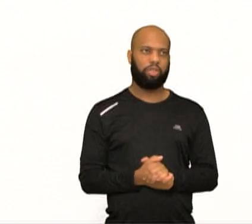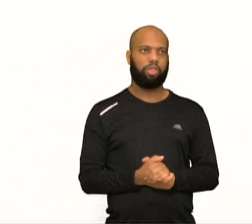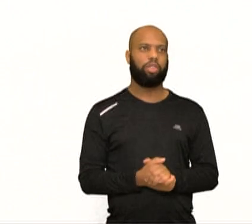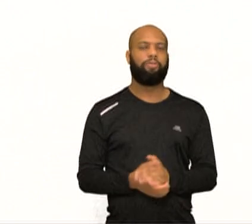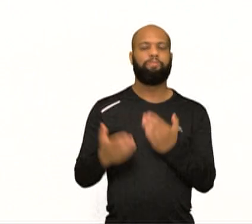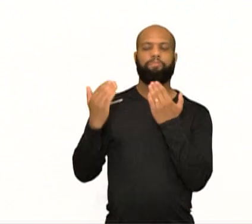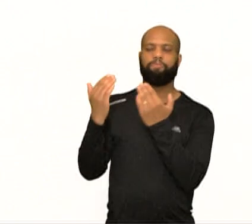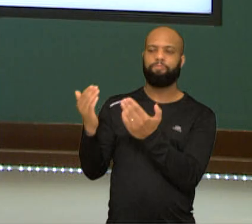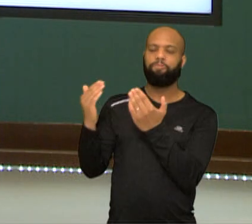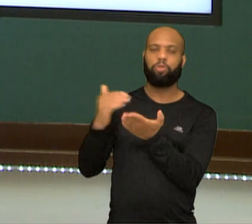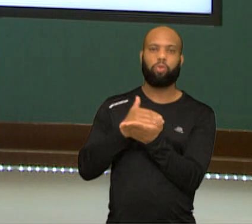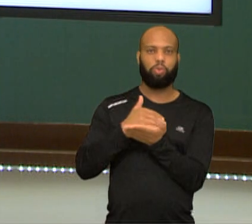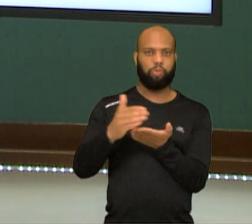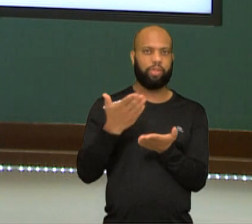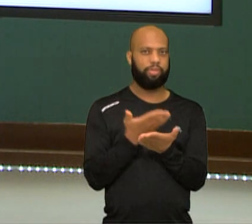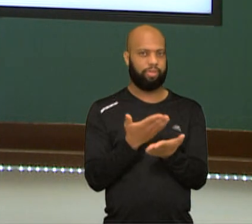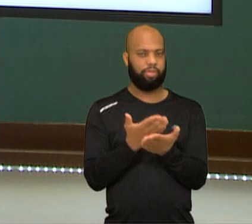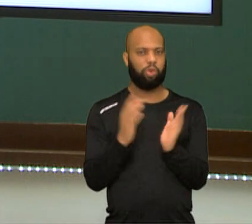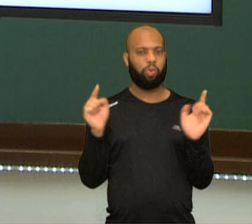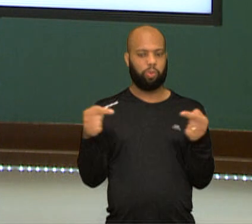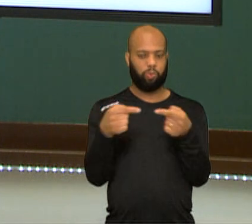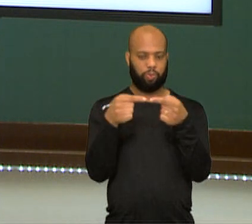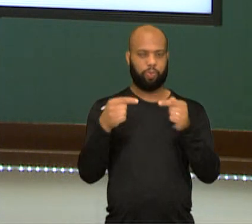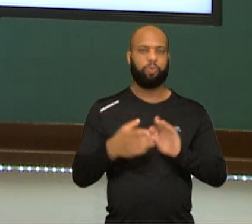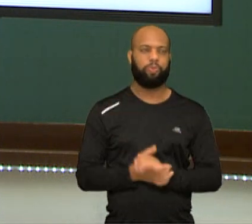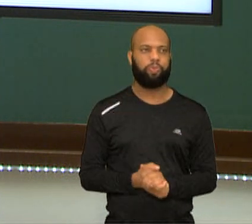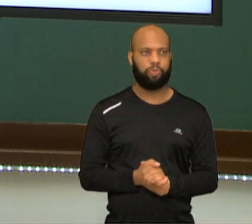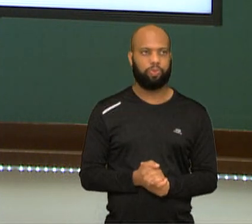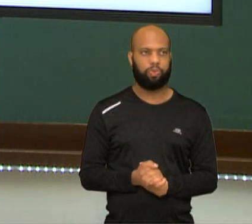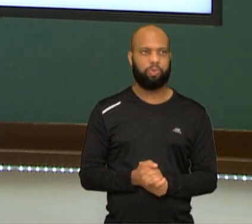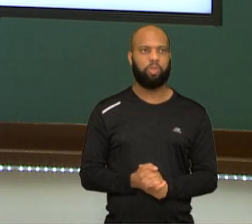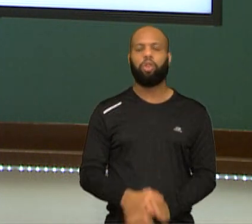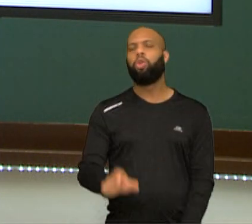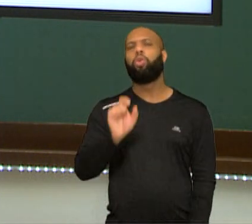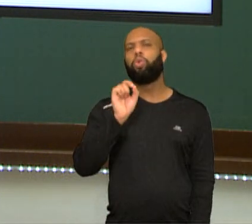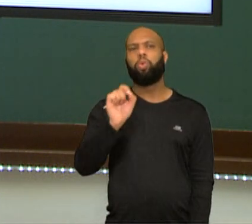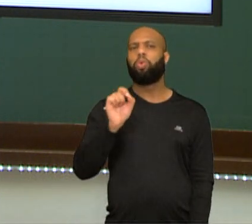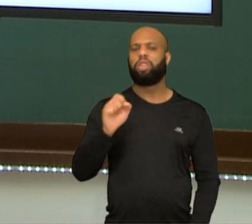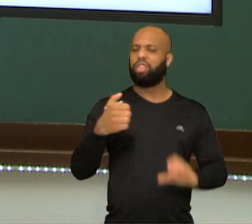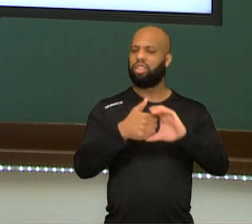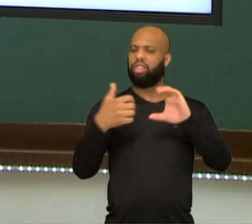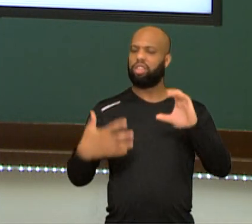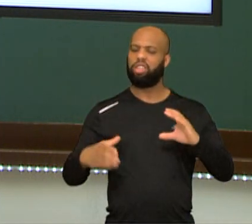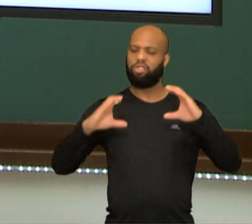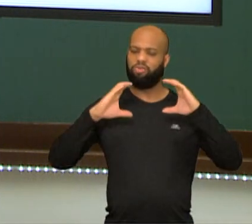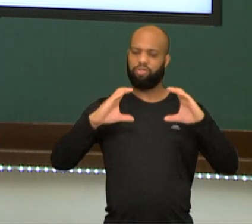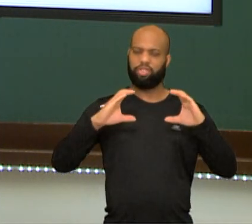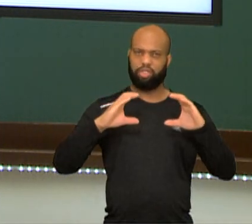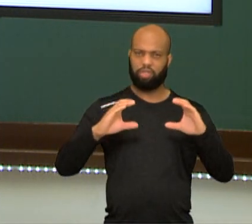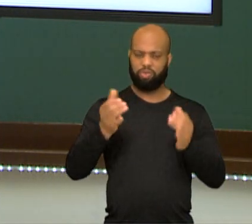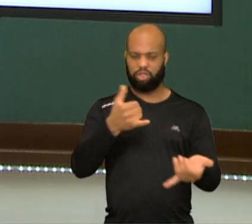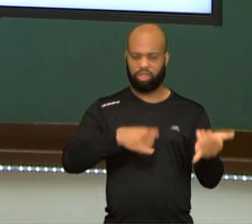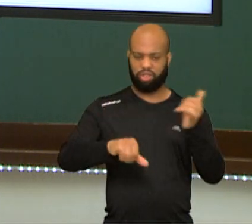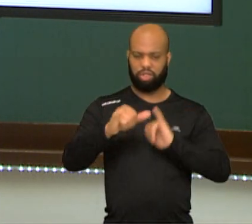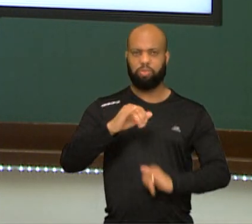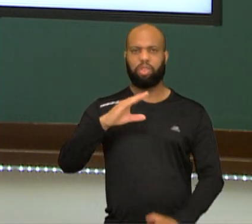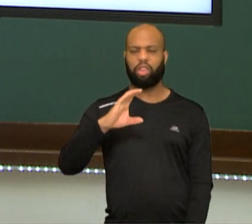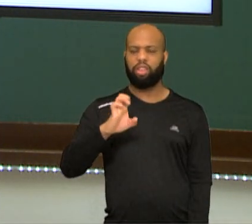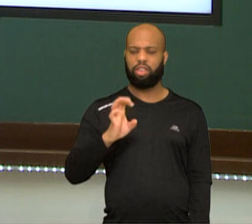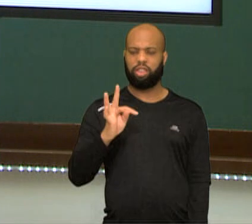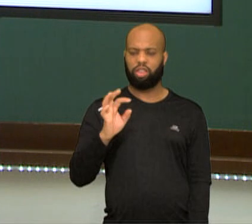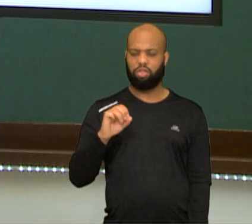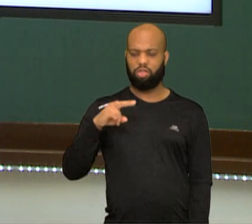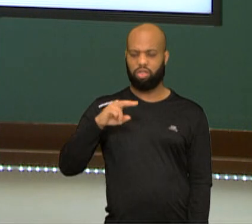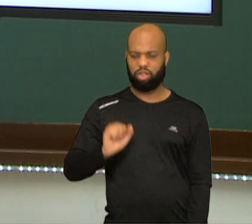aqui alguns questionamentos pertinentes a esta aula. O que caracteriza a função química cetona? Você já ouviu